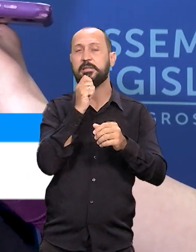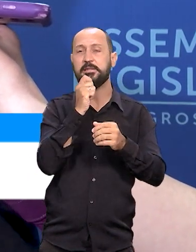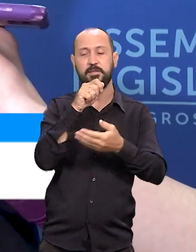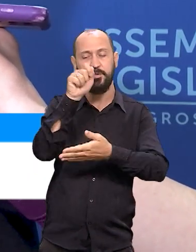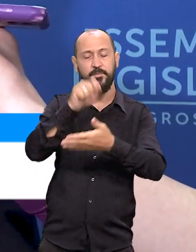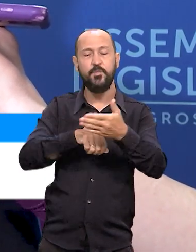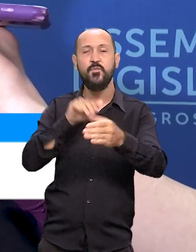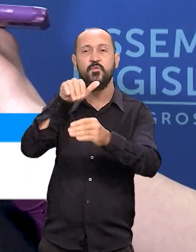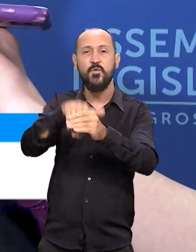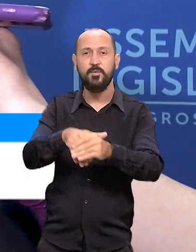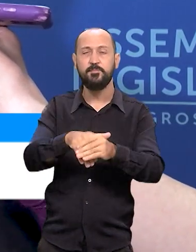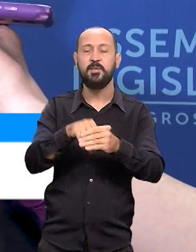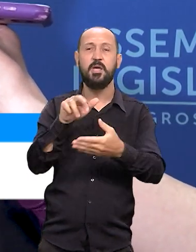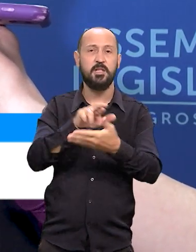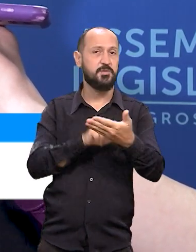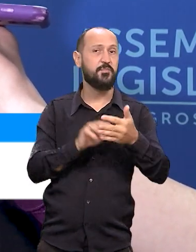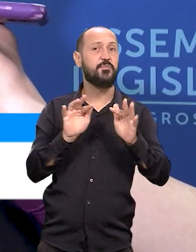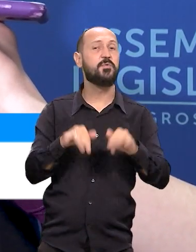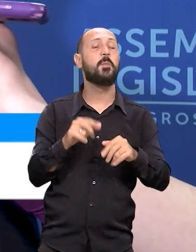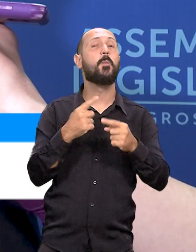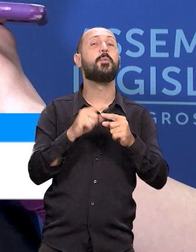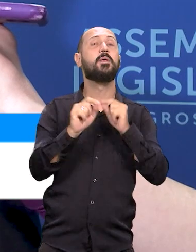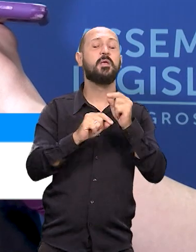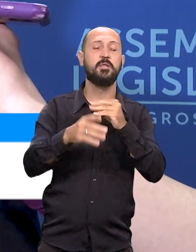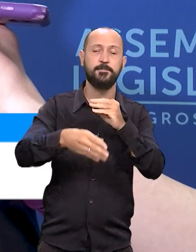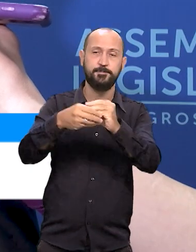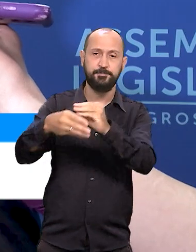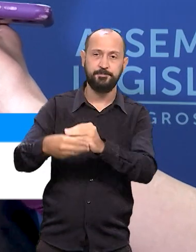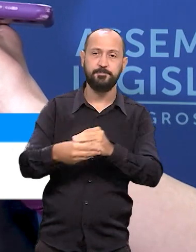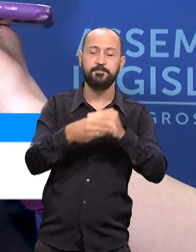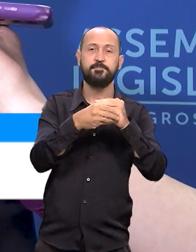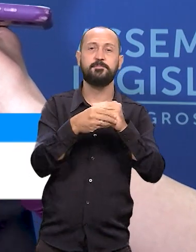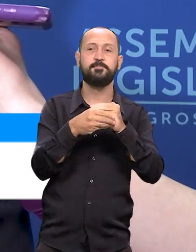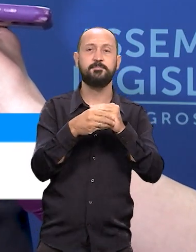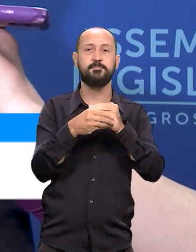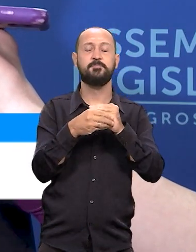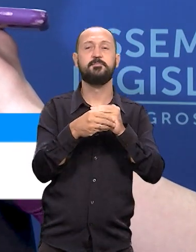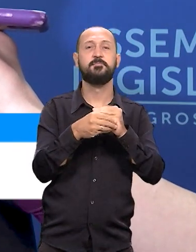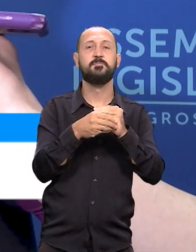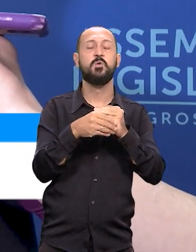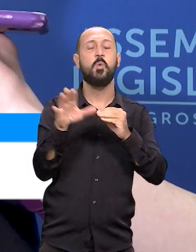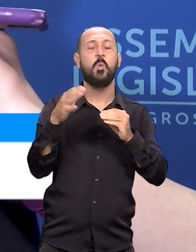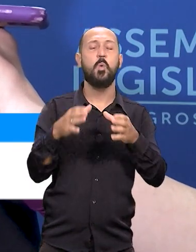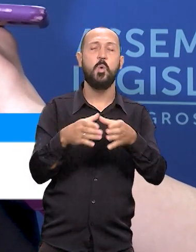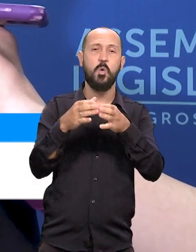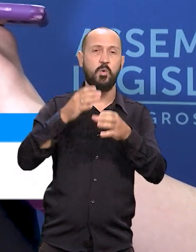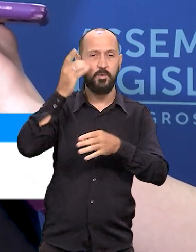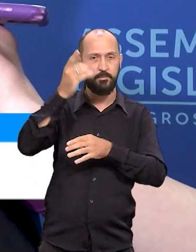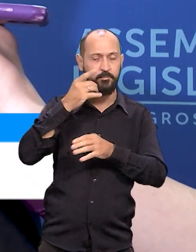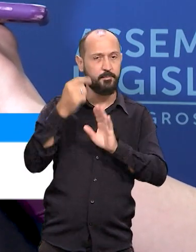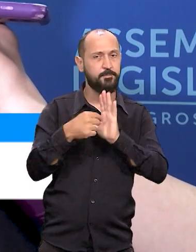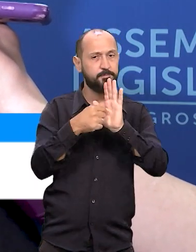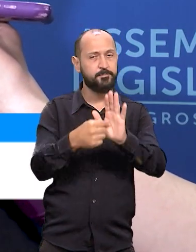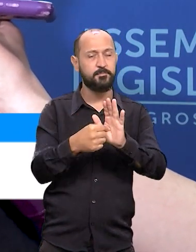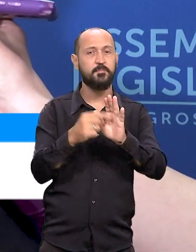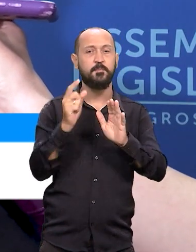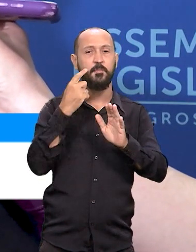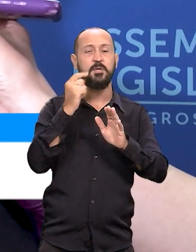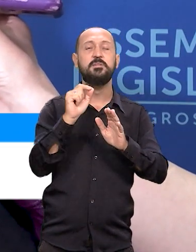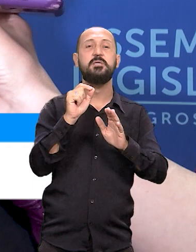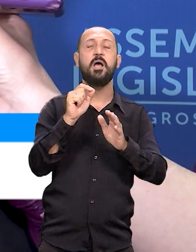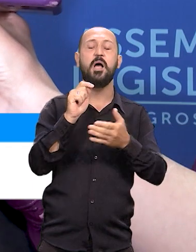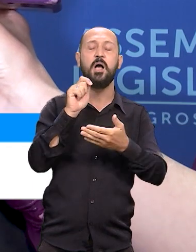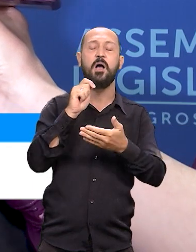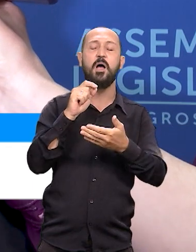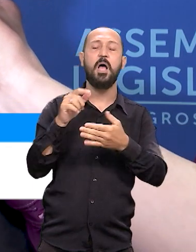chamada de redação final, uma vez que ele sofreu emendas por a maioria dos deputados que apresentaram. Mas é uma peça orçamentária que